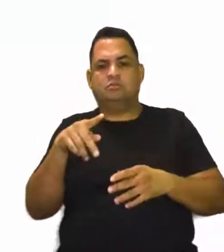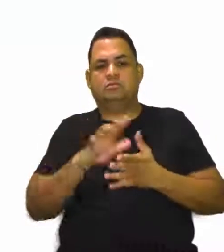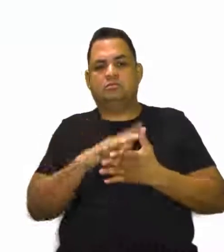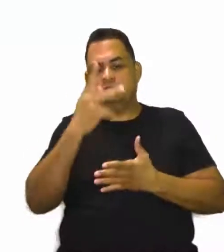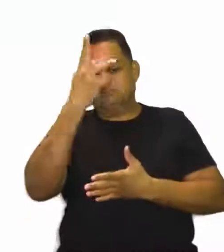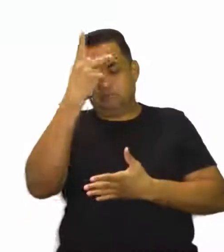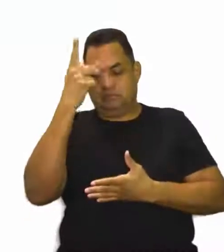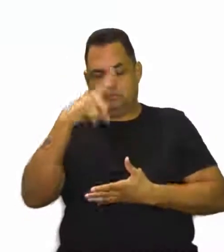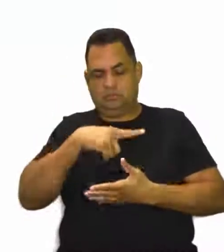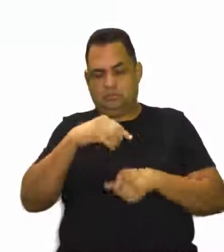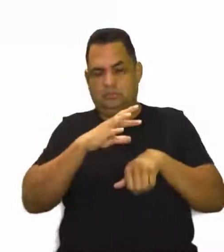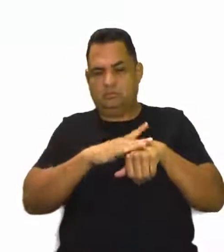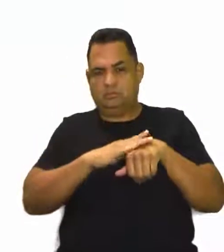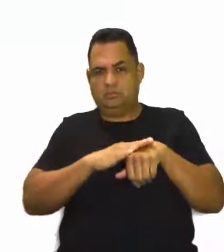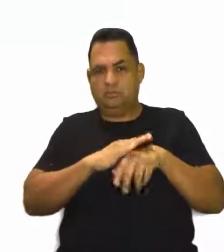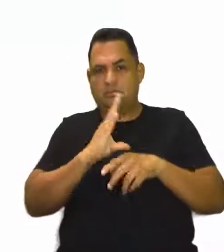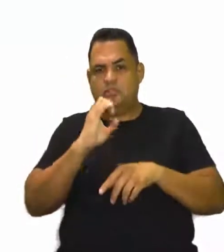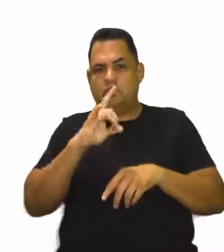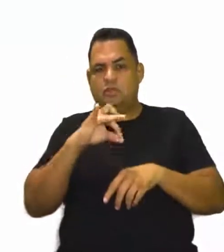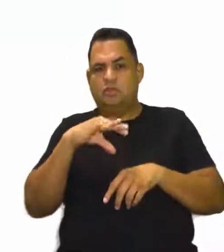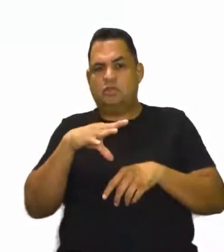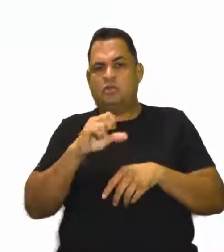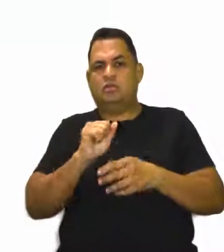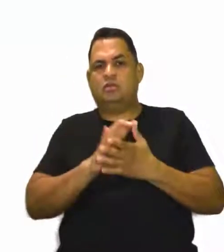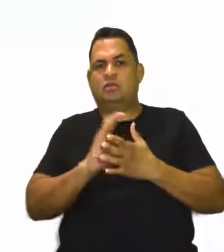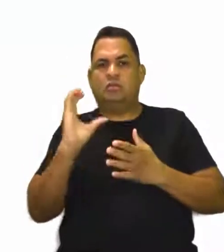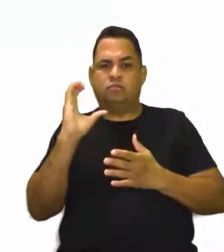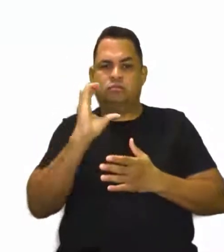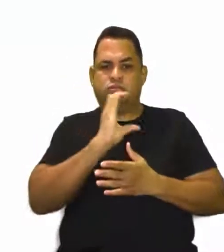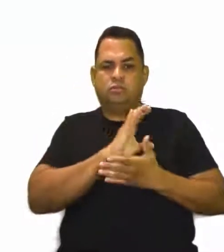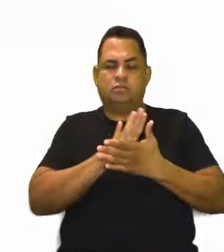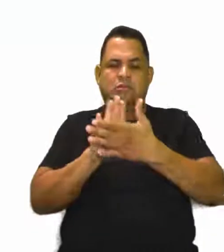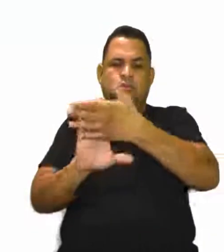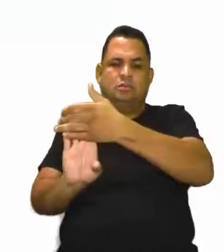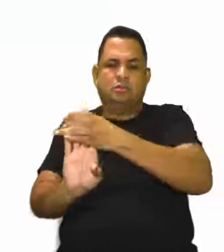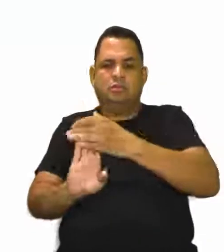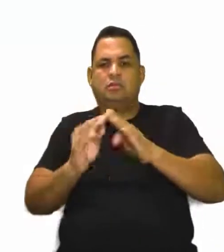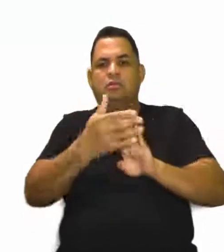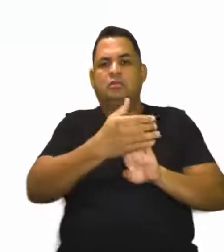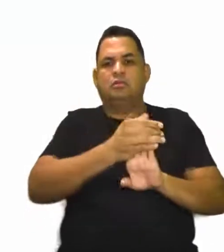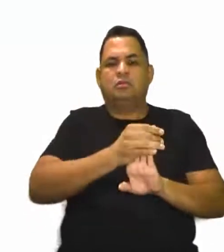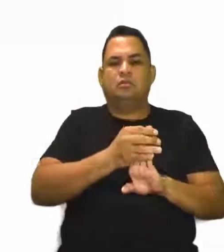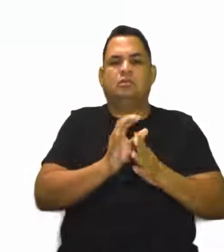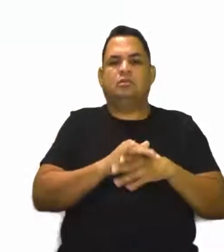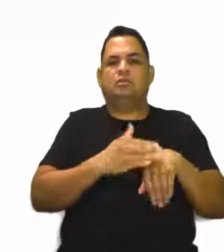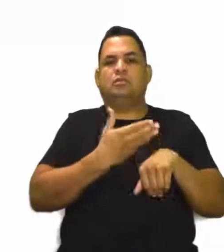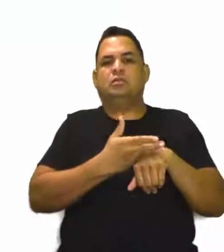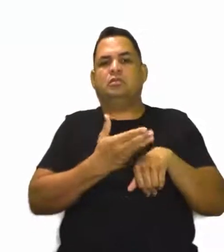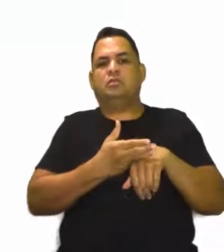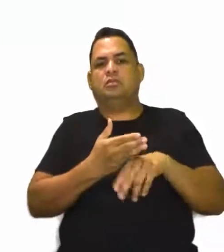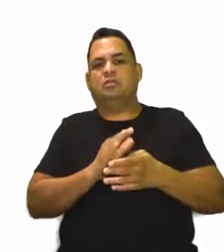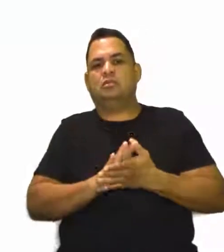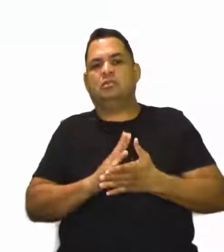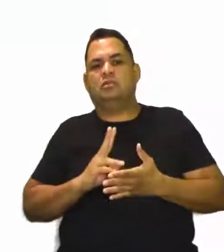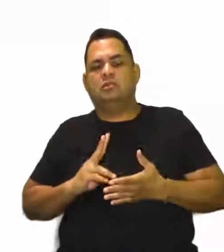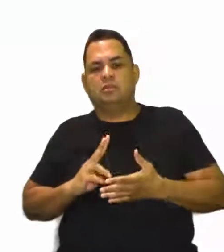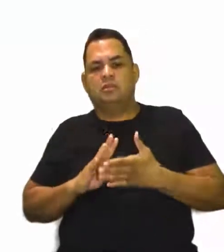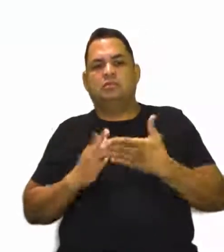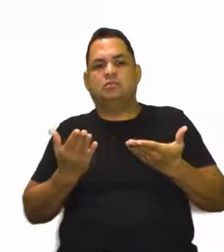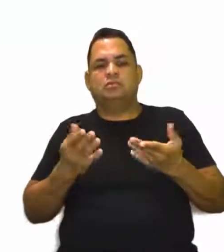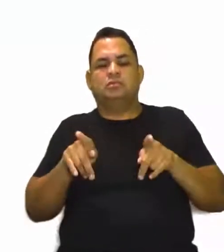com doença crônica, que vai envolver desde o aquecimento, alongamento, exercícios de